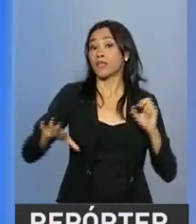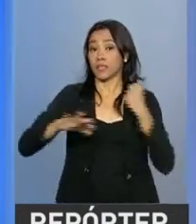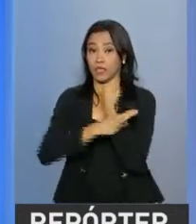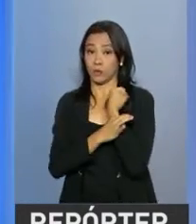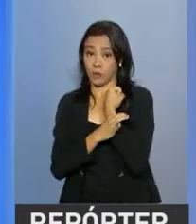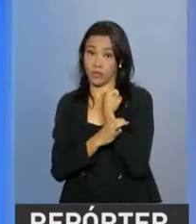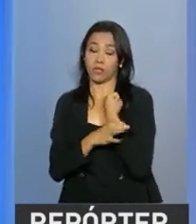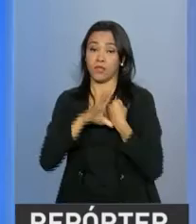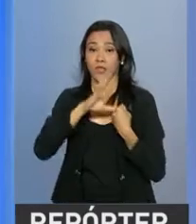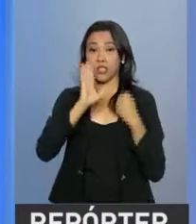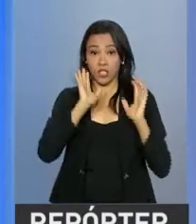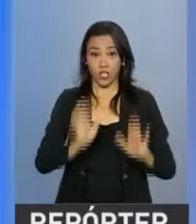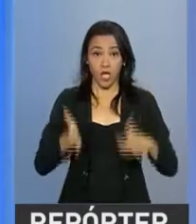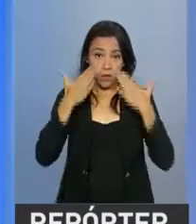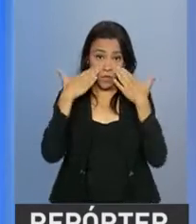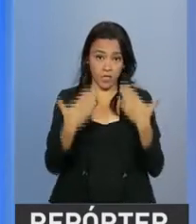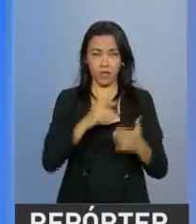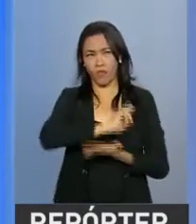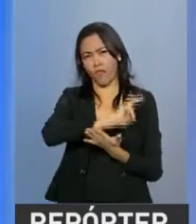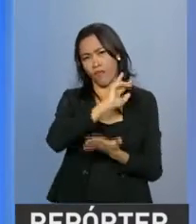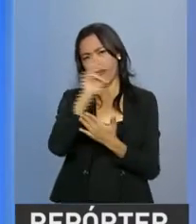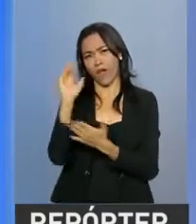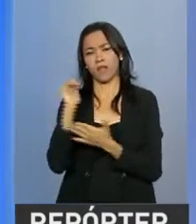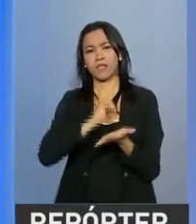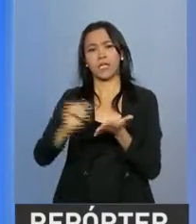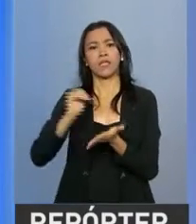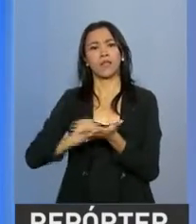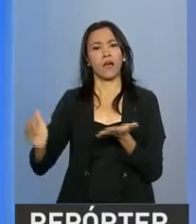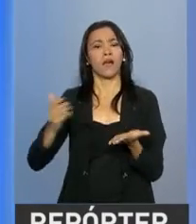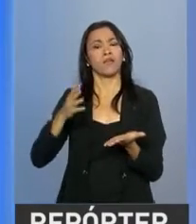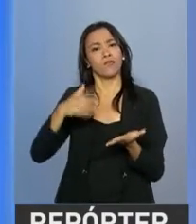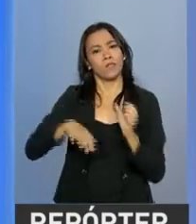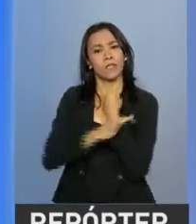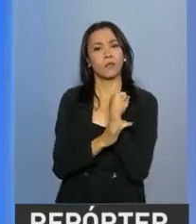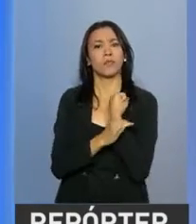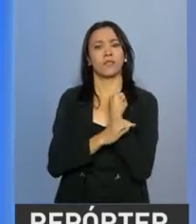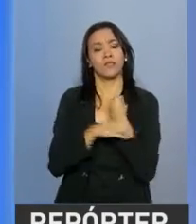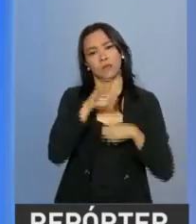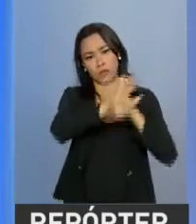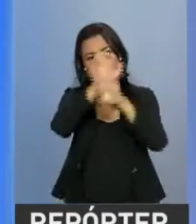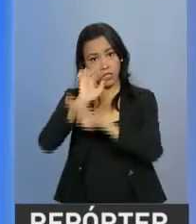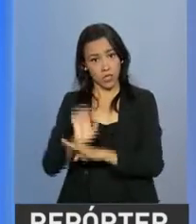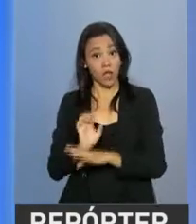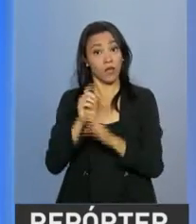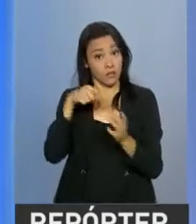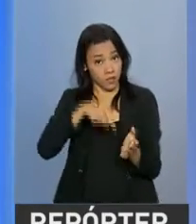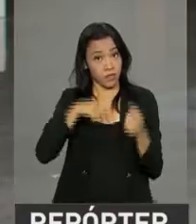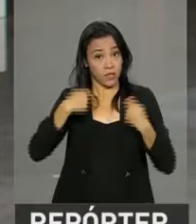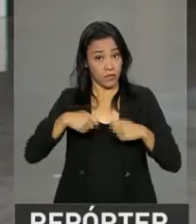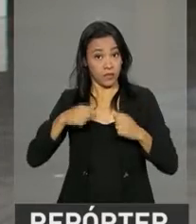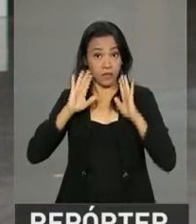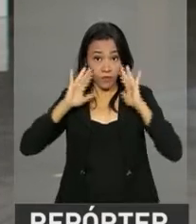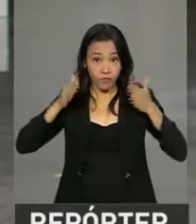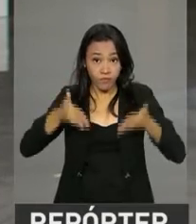hoje foi apresentada por vários secretários de segurança, projetos que podem e devem ser pautados.